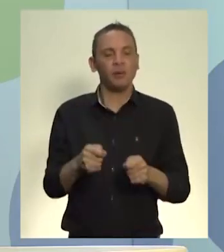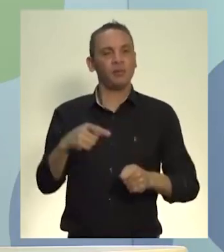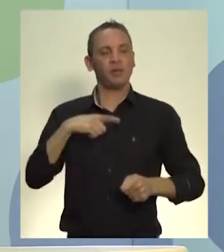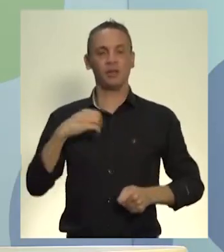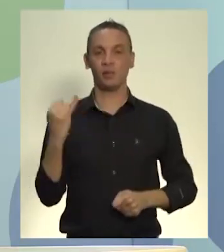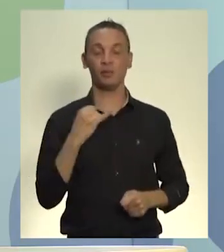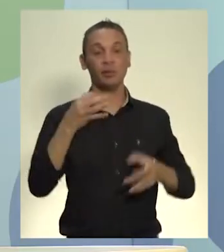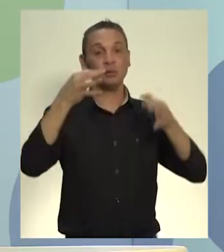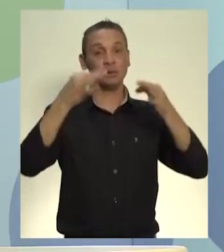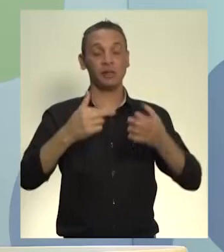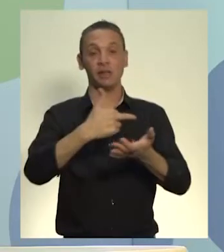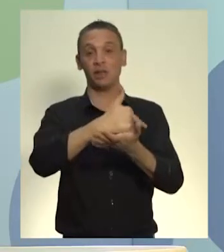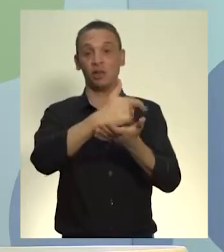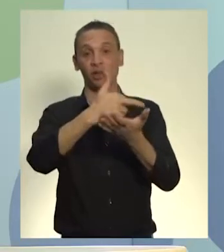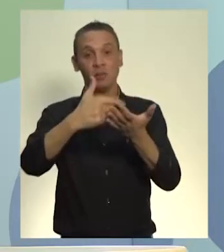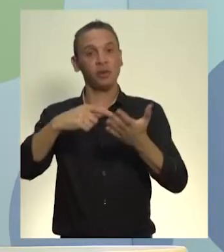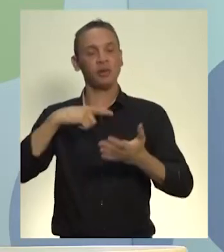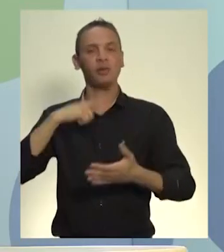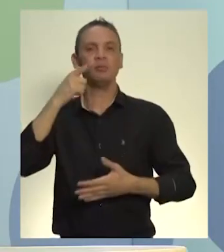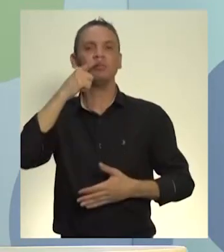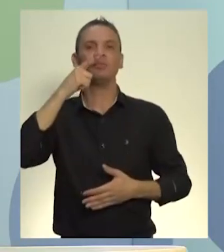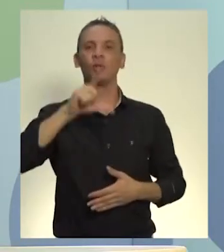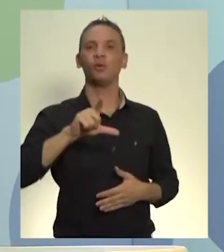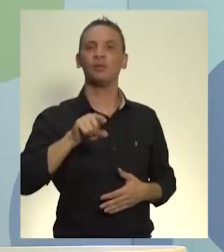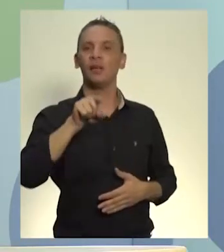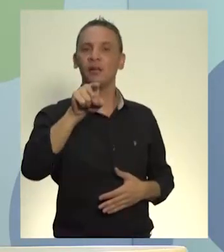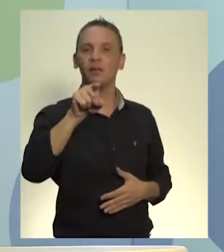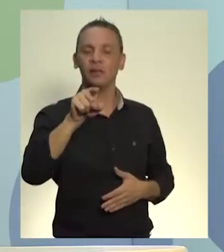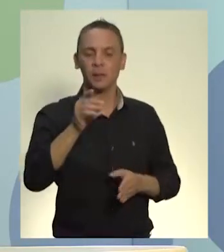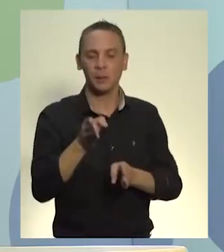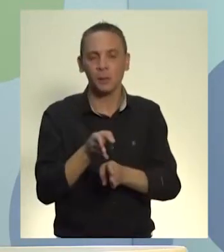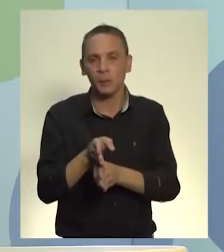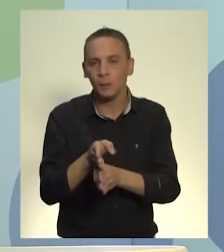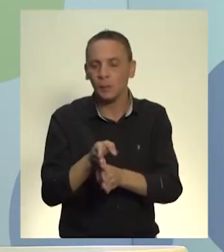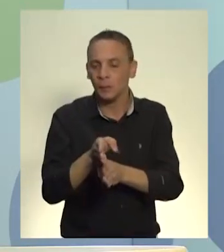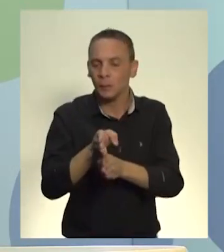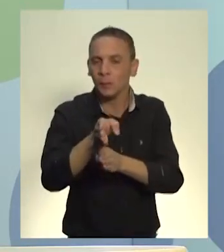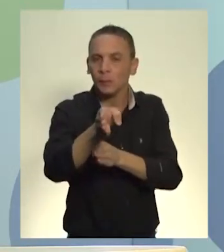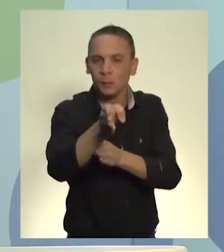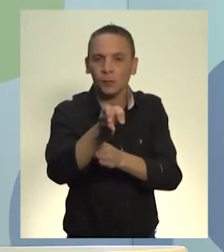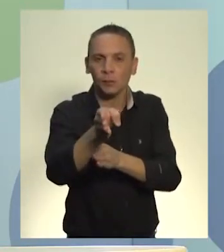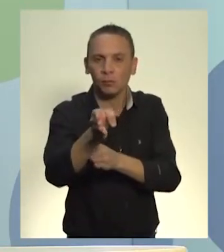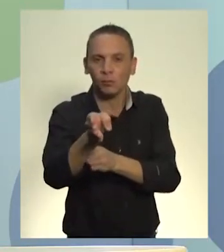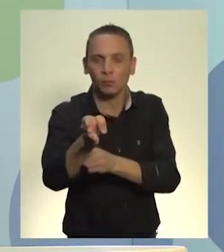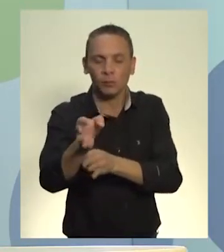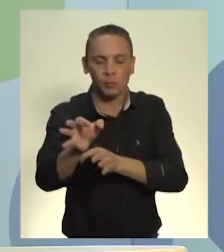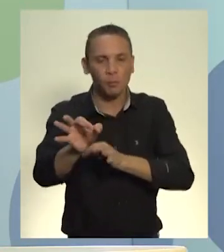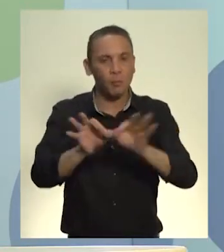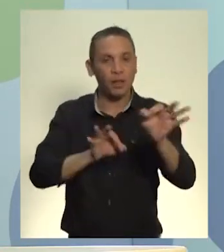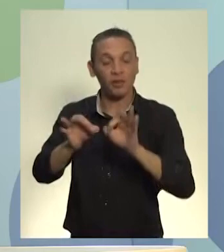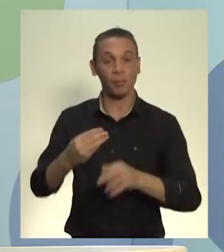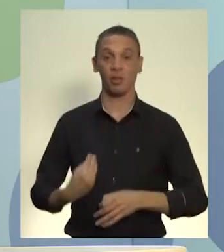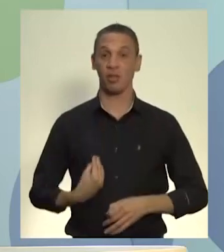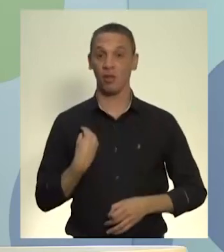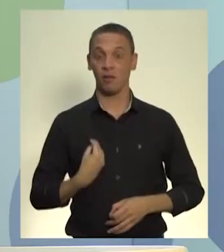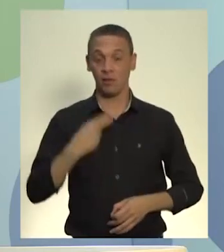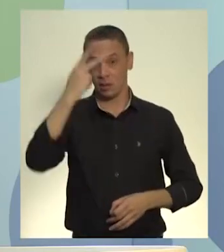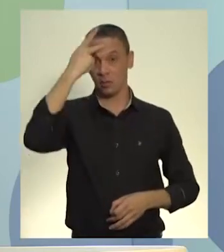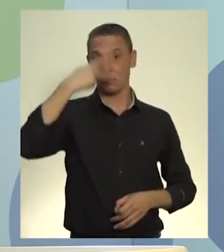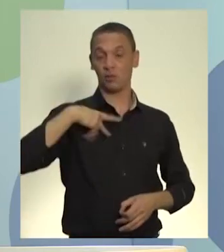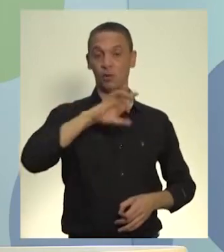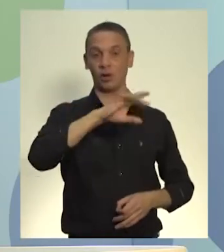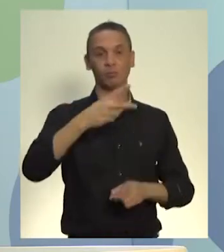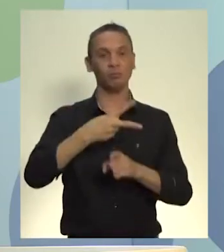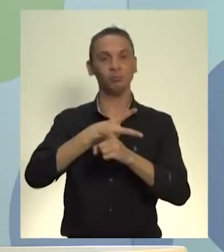certeza de algumas coisas, para que vocês caminhem e façam um planejamento pessoal para a conquista